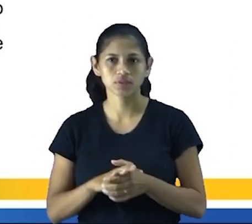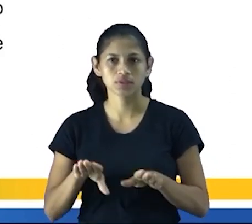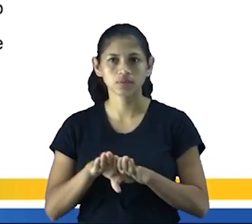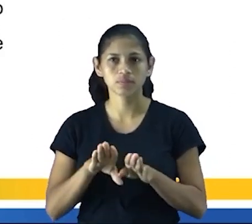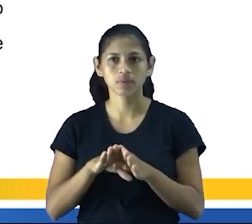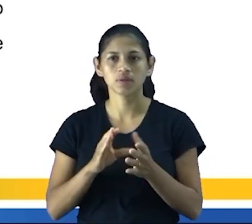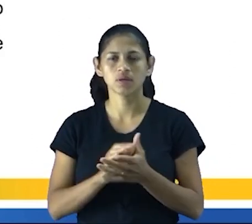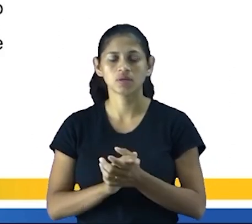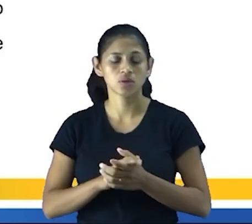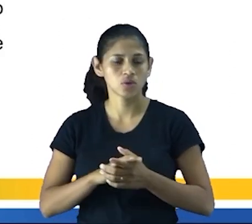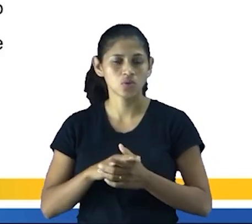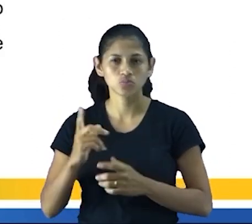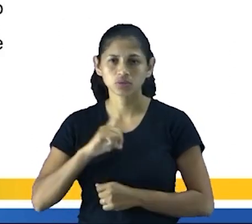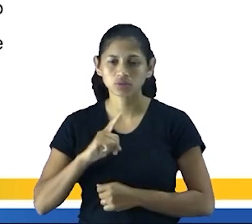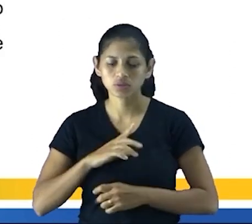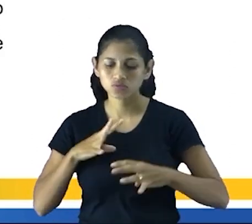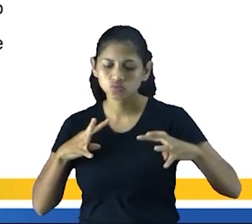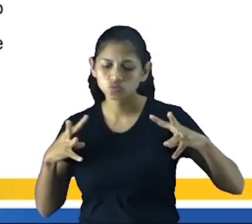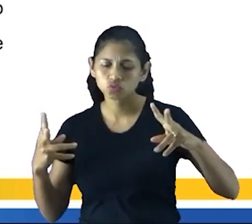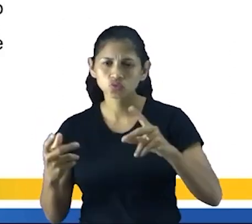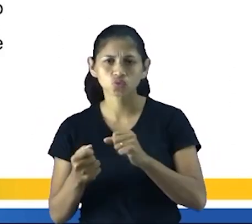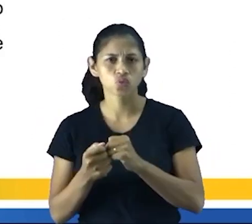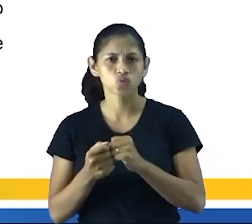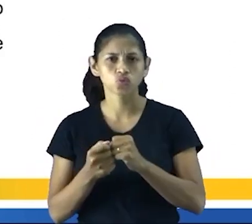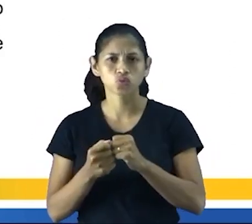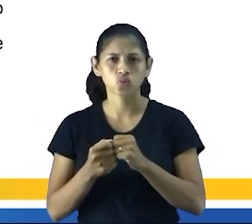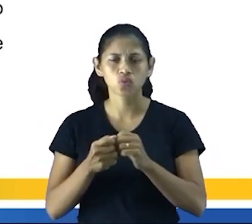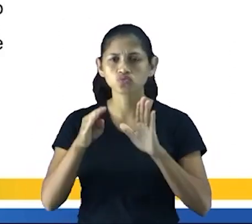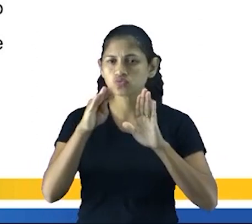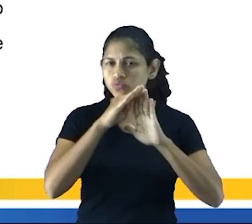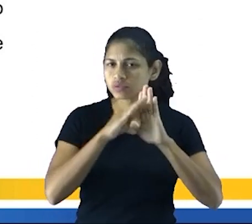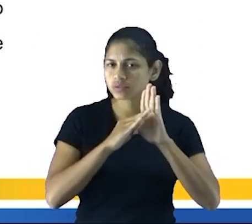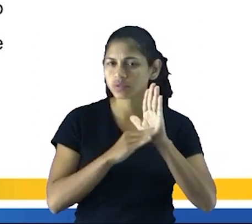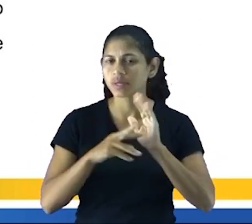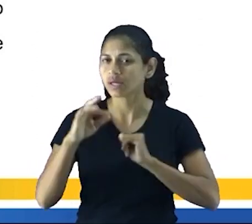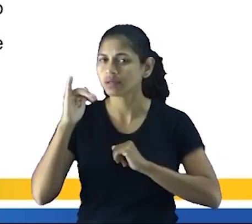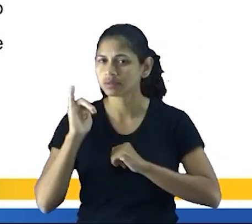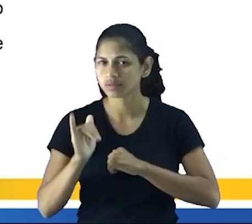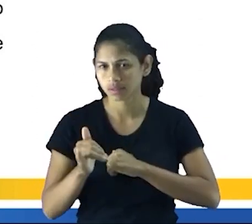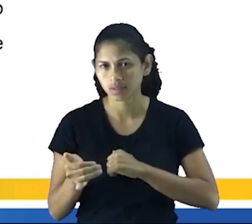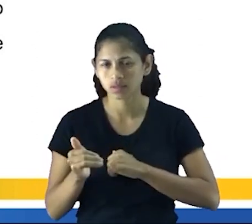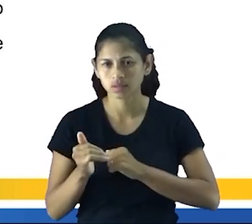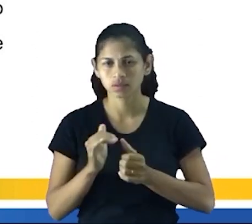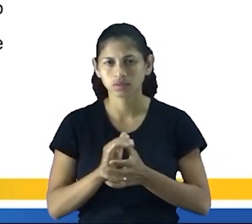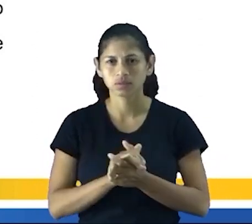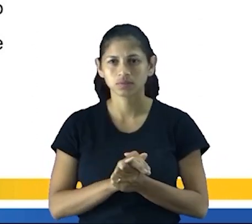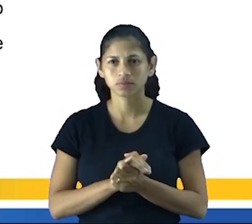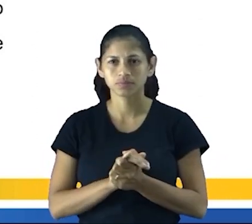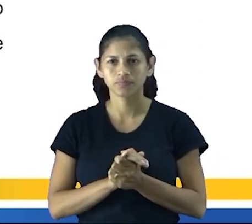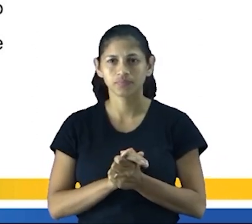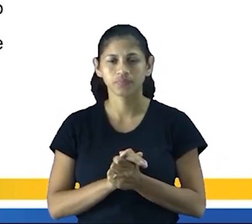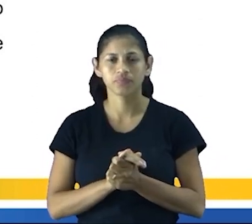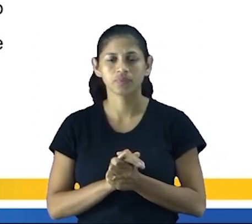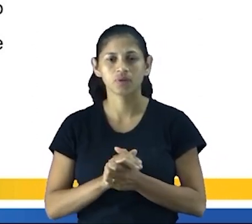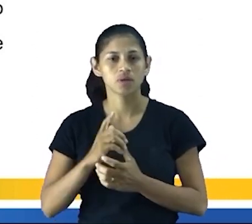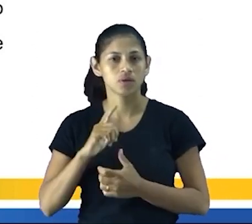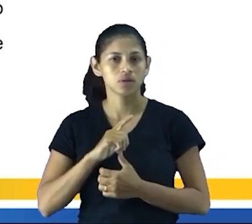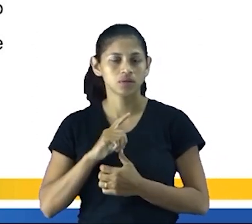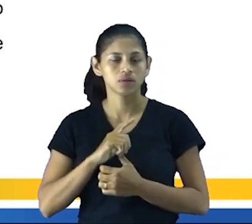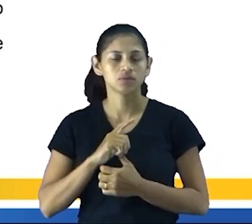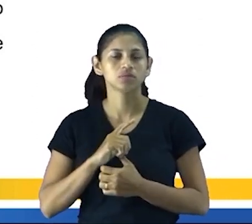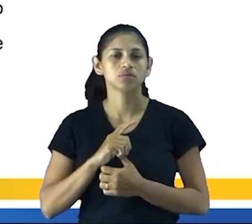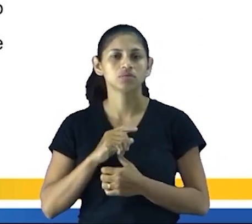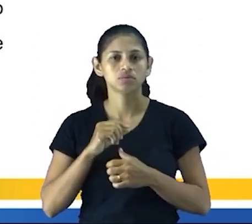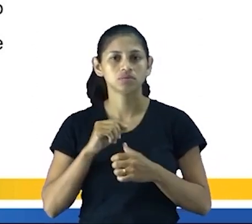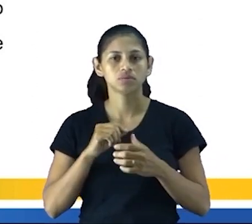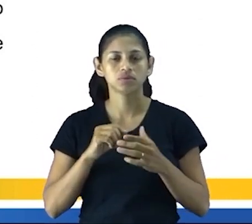narrativa, certo? Ou seja, esses textos que estão aí como exemplos vão ter aqueles elementos que compõem uma